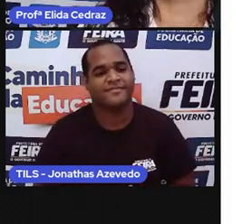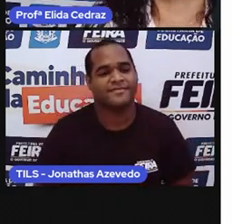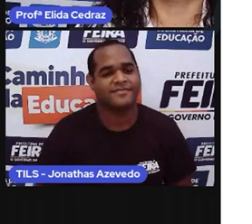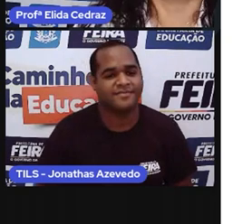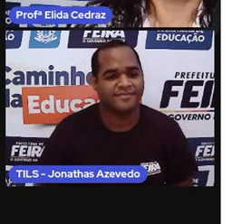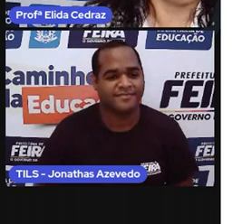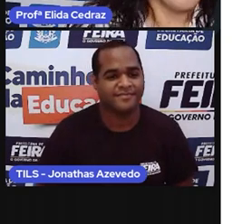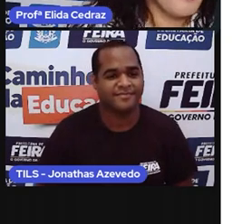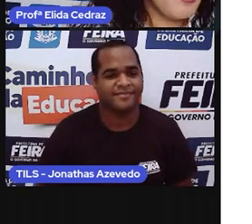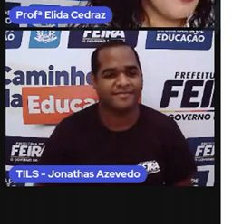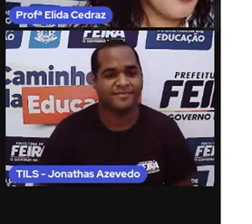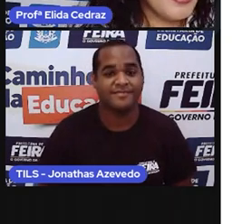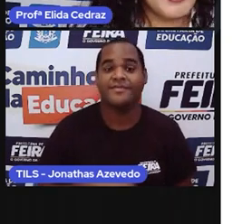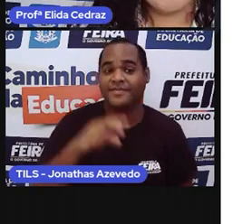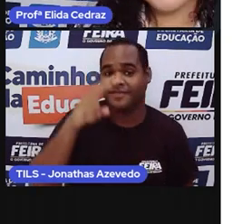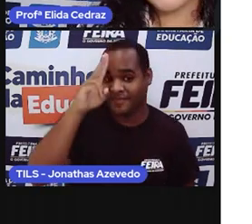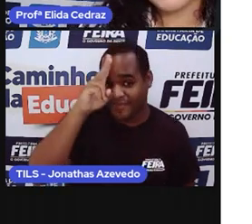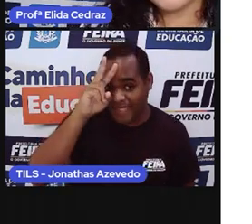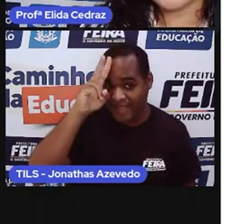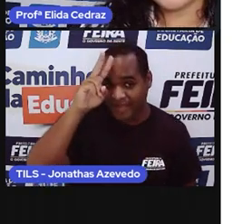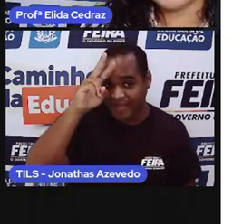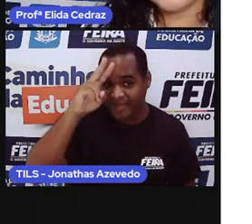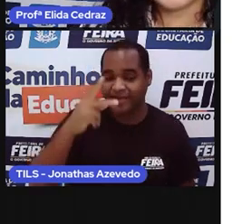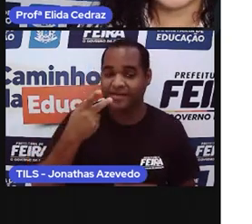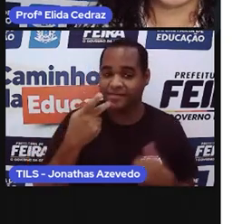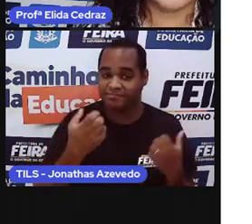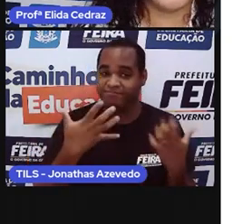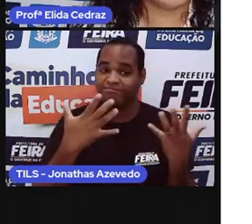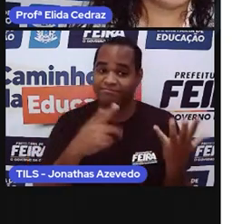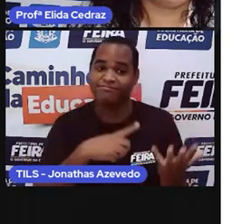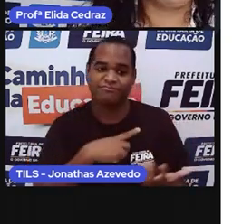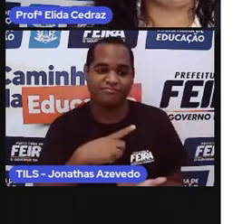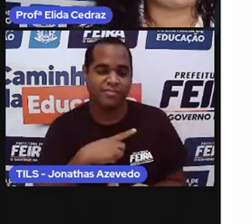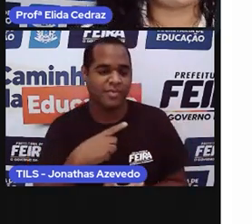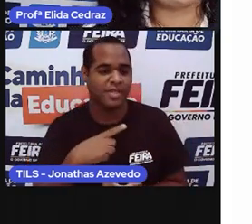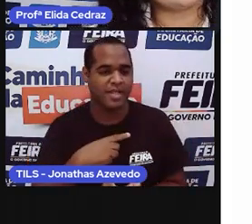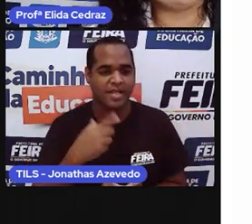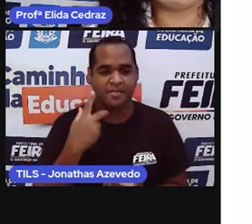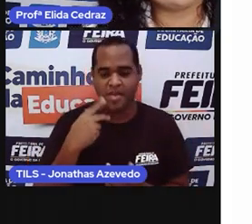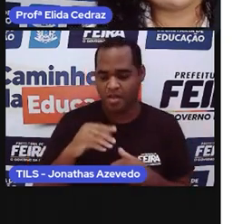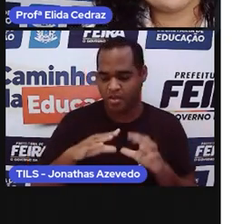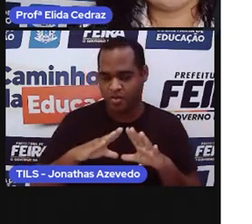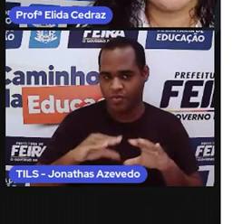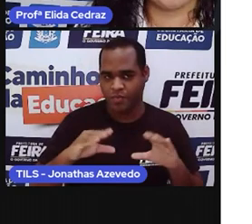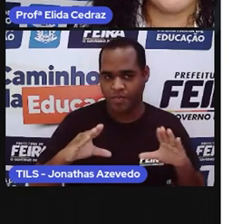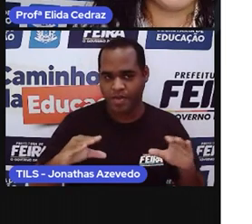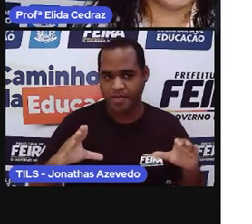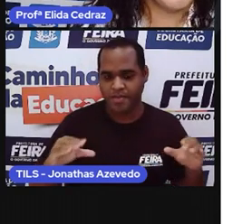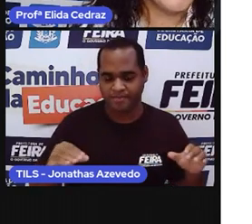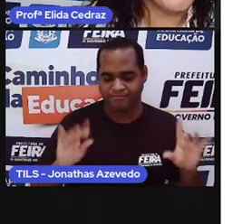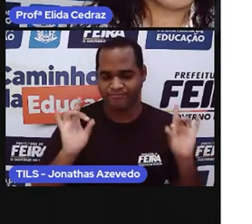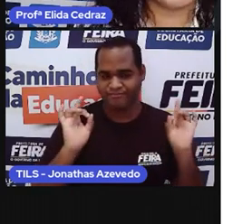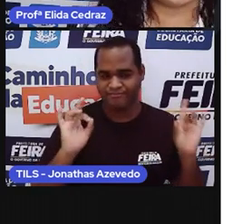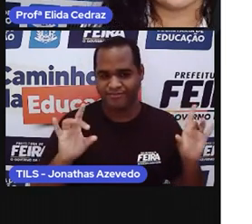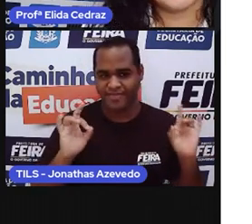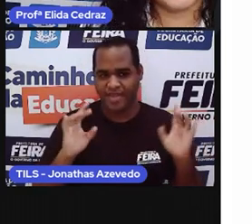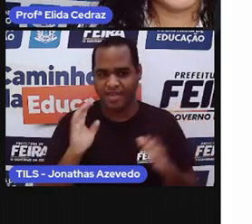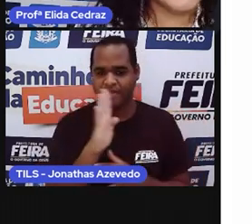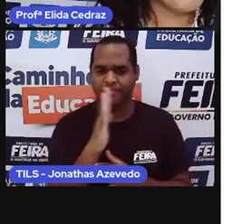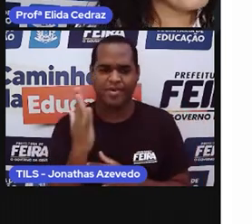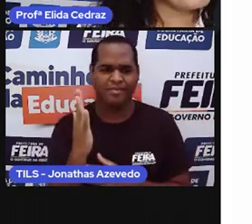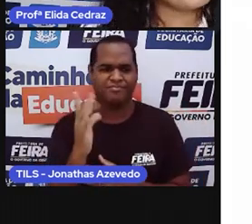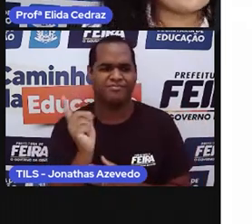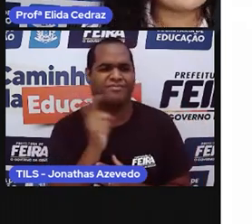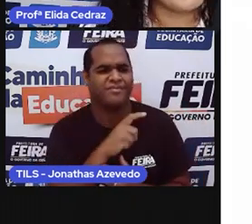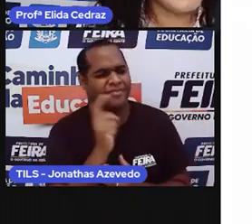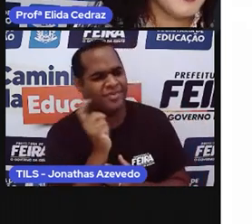cascadura. A barata diz que tem uma cama de marfim. É mentira